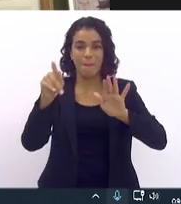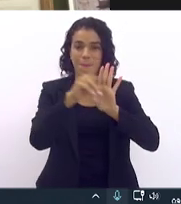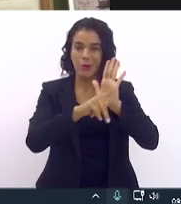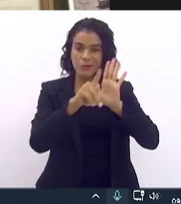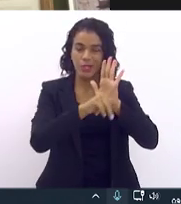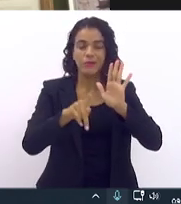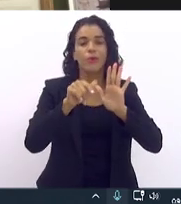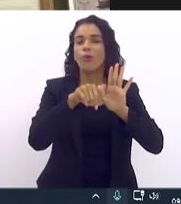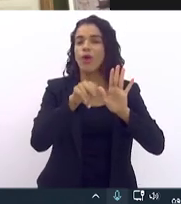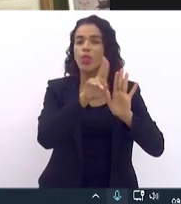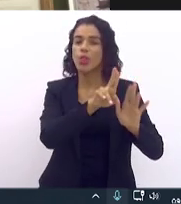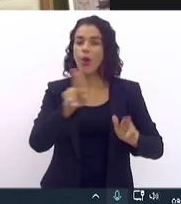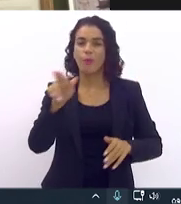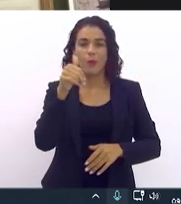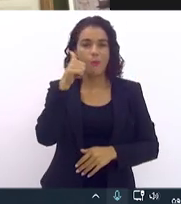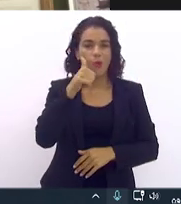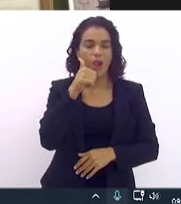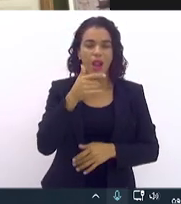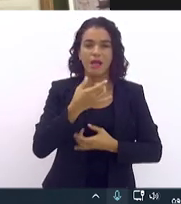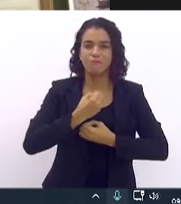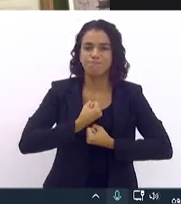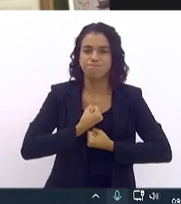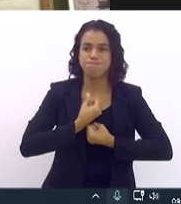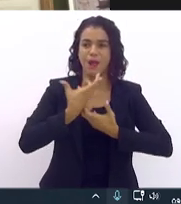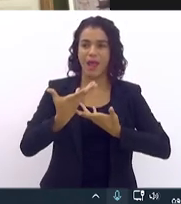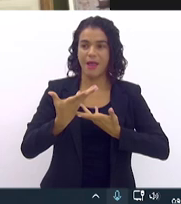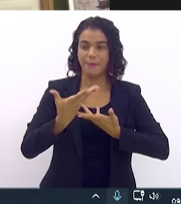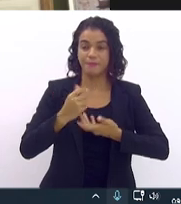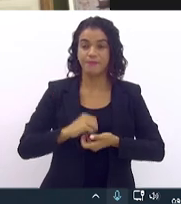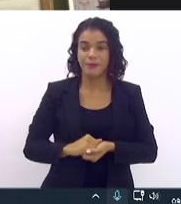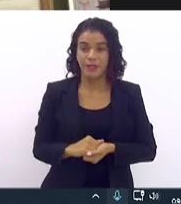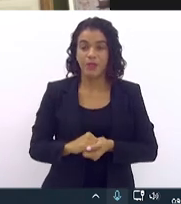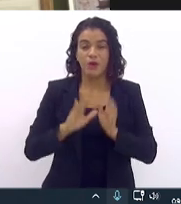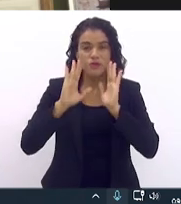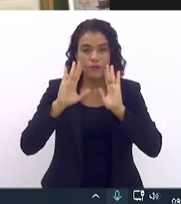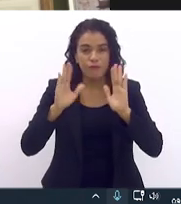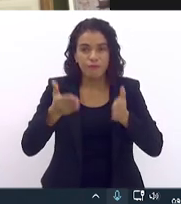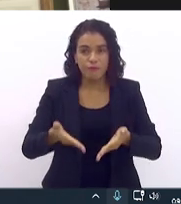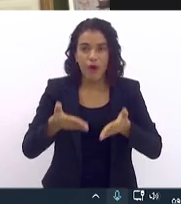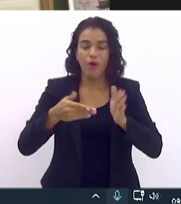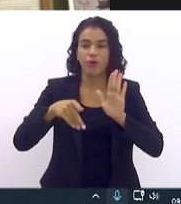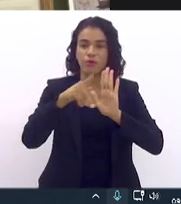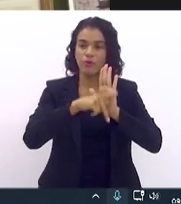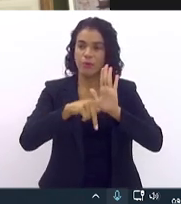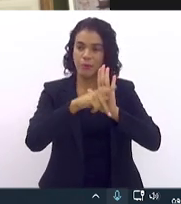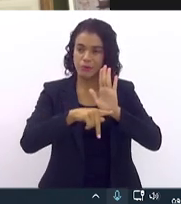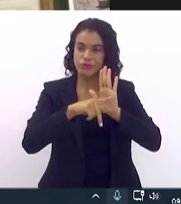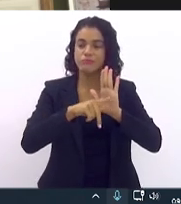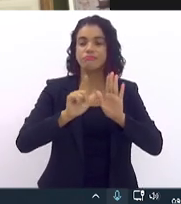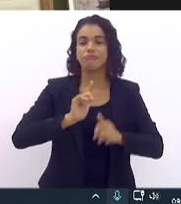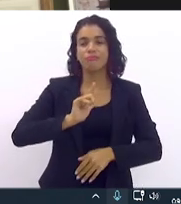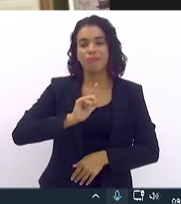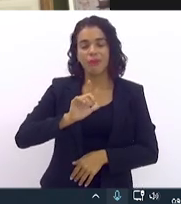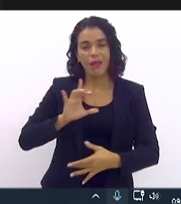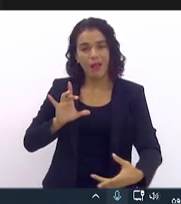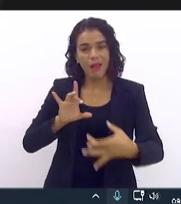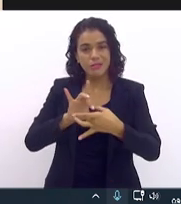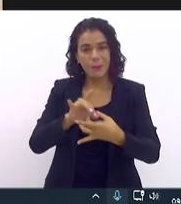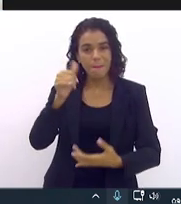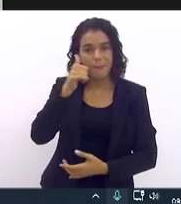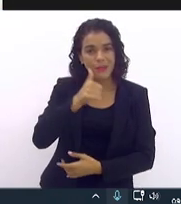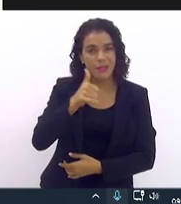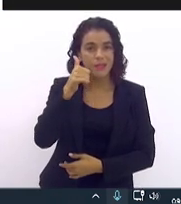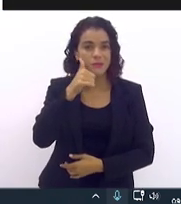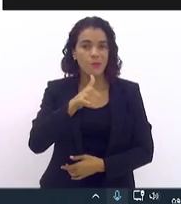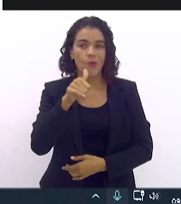a Tua Voz, tá? Então, o nosso foco especificamente com o projeto tem relação com esse atendimento a meninas e